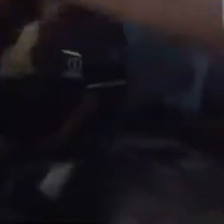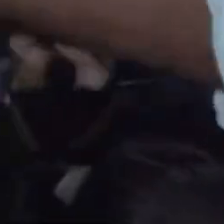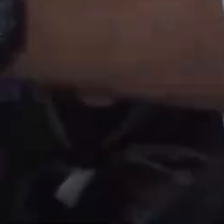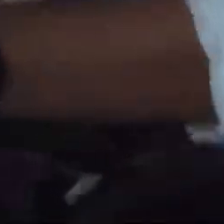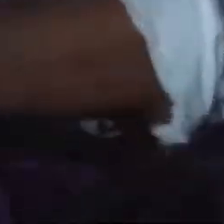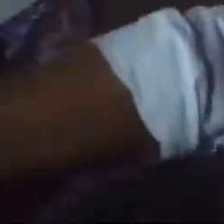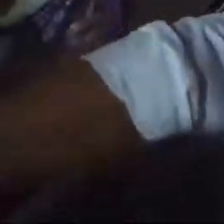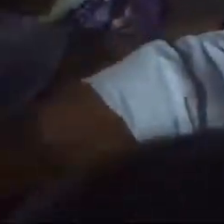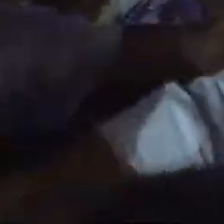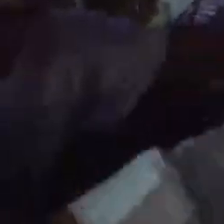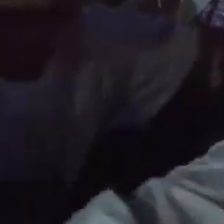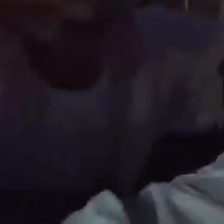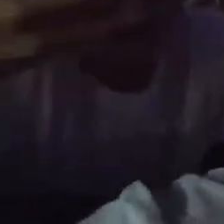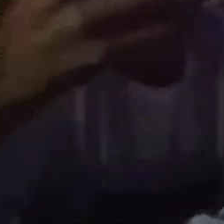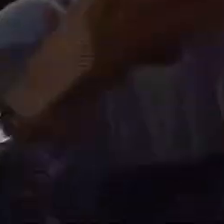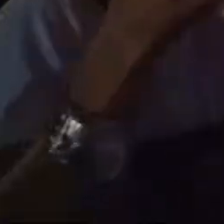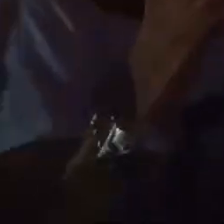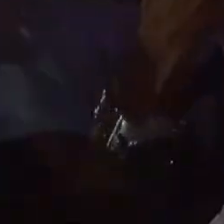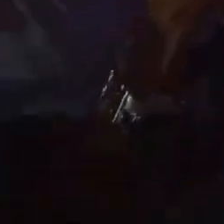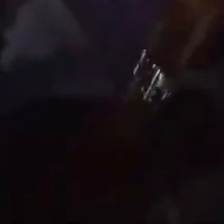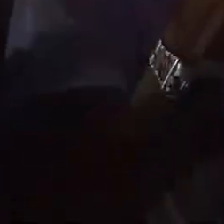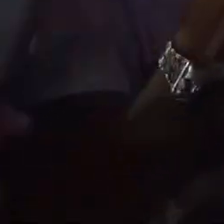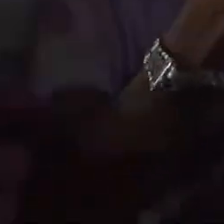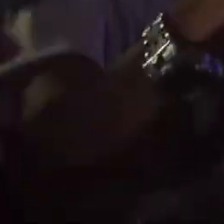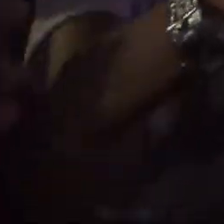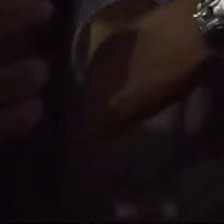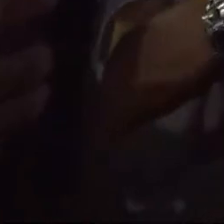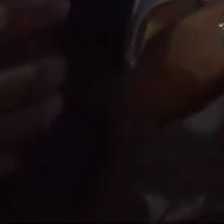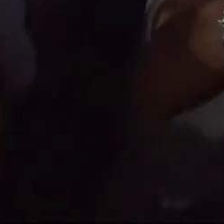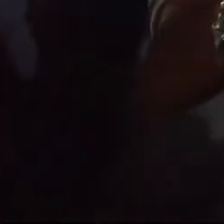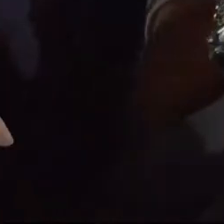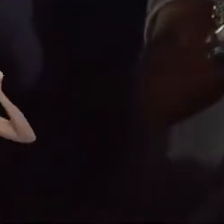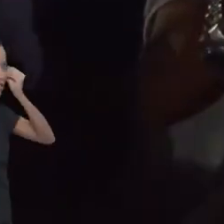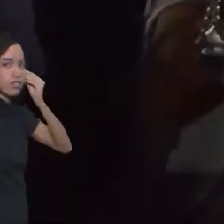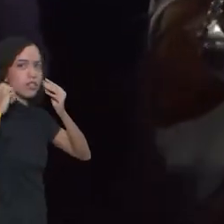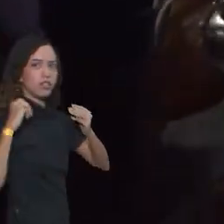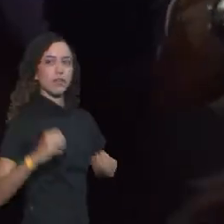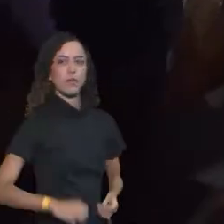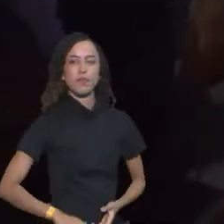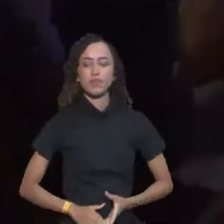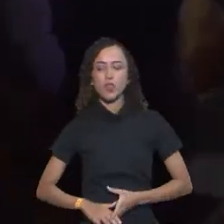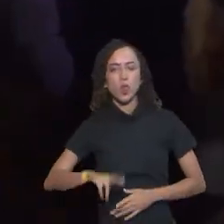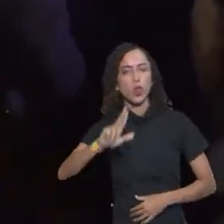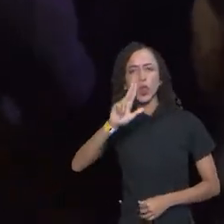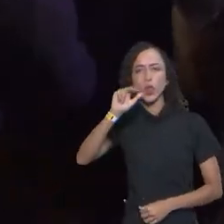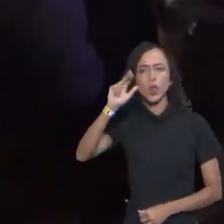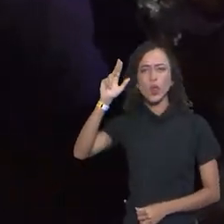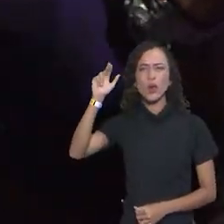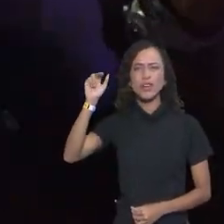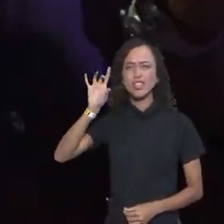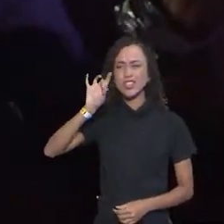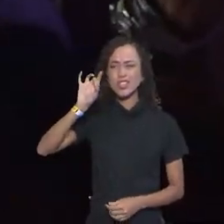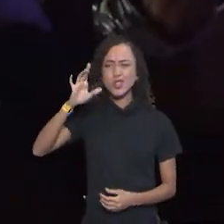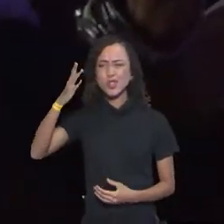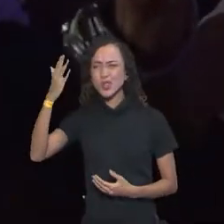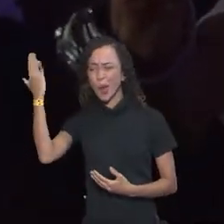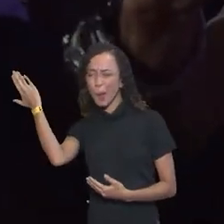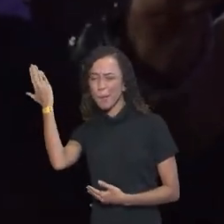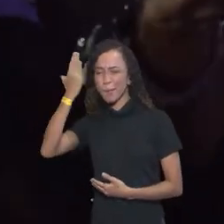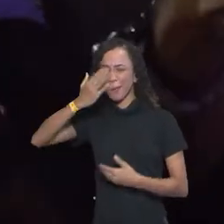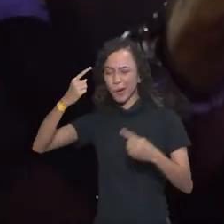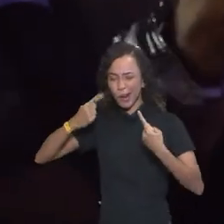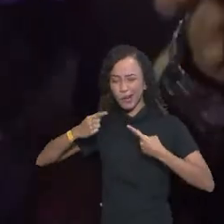deserto tu estás cuidado de mim de um lugar alto eu não vou me